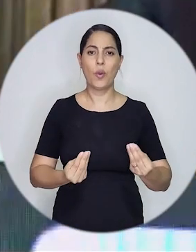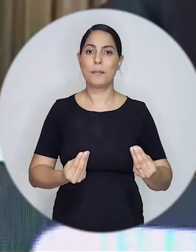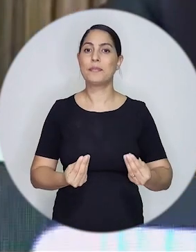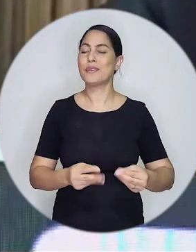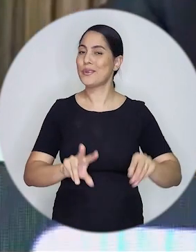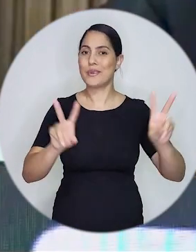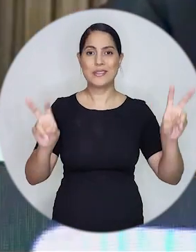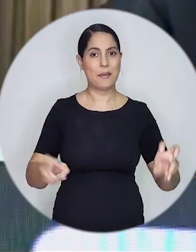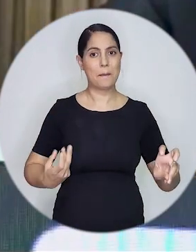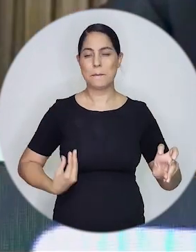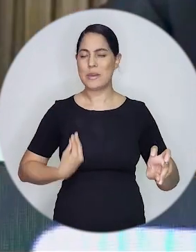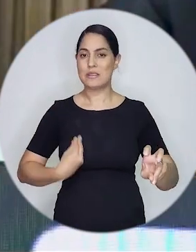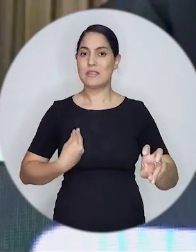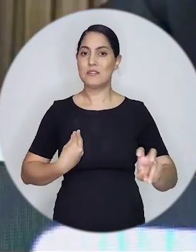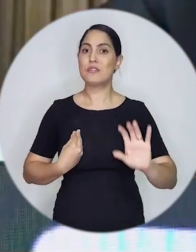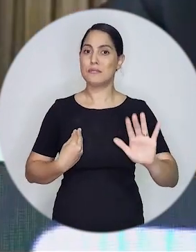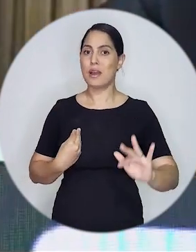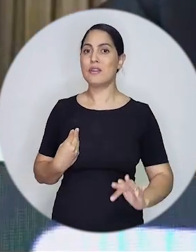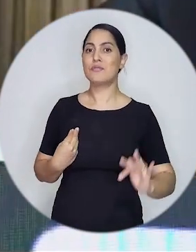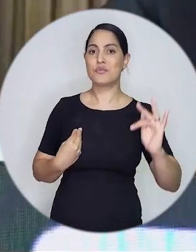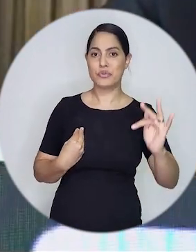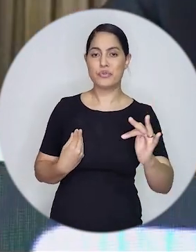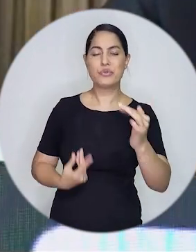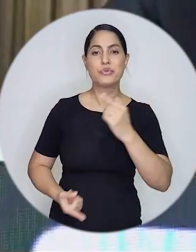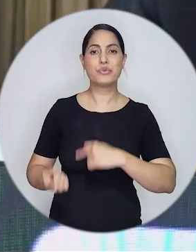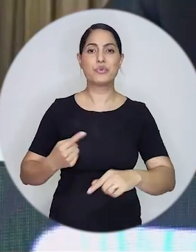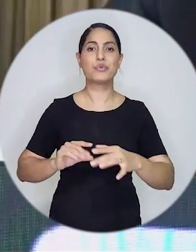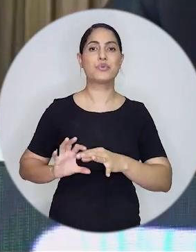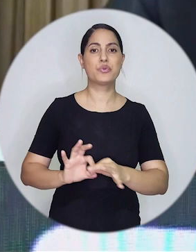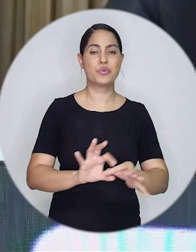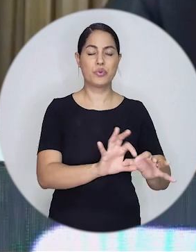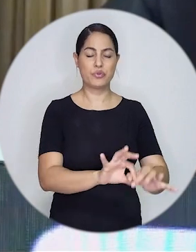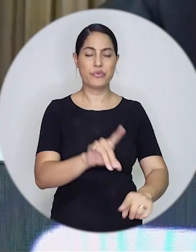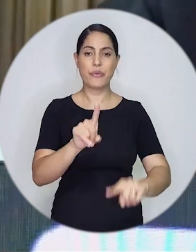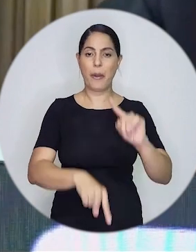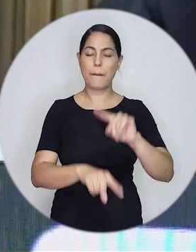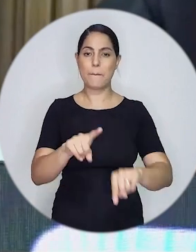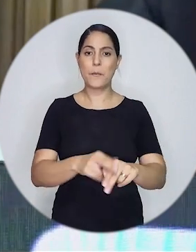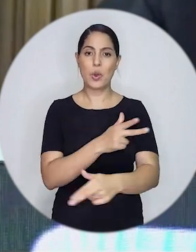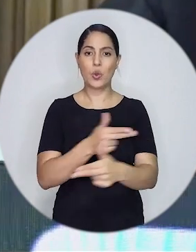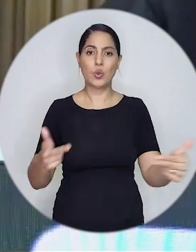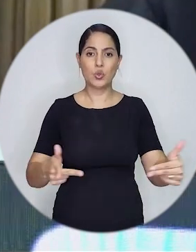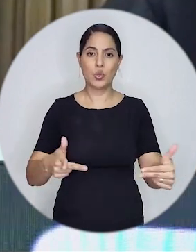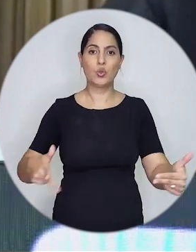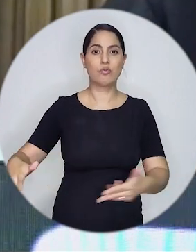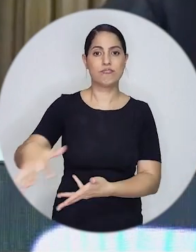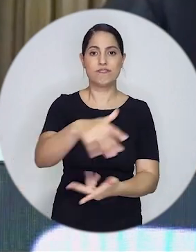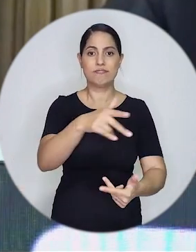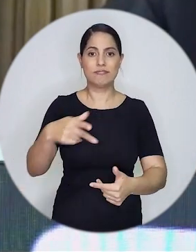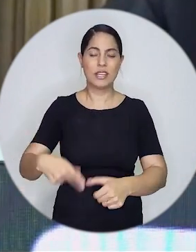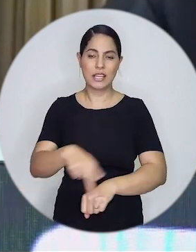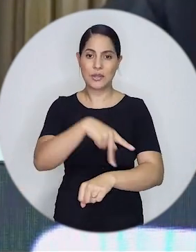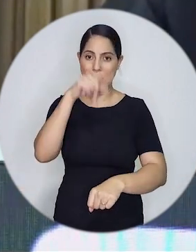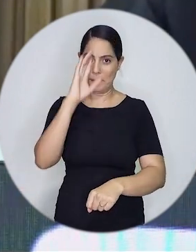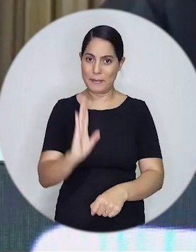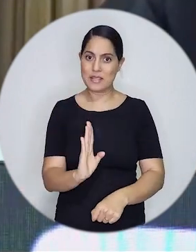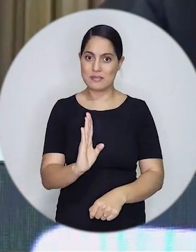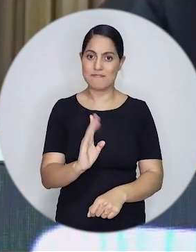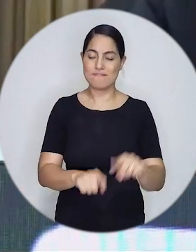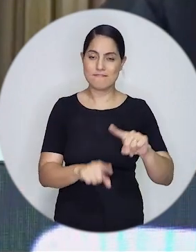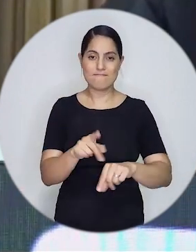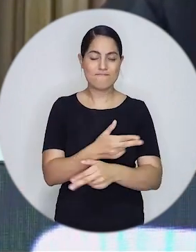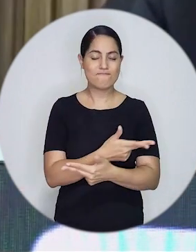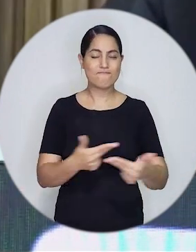fundamental, além da sustentabilidade, mas também para a colocação dos produtos no mercado nacional